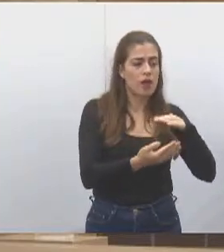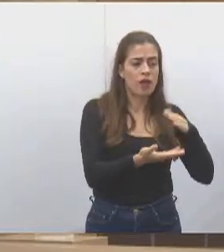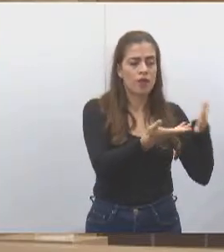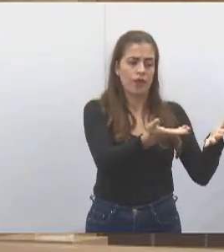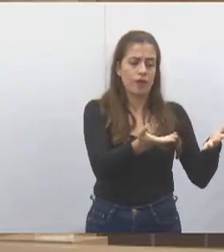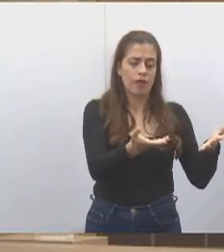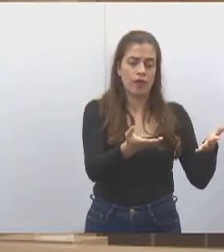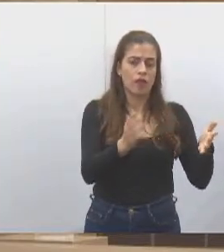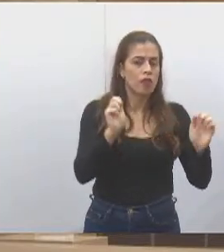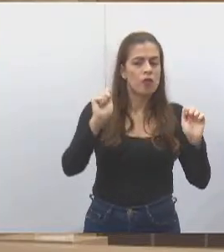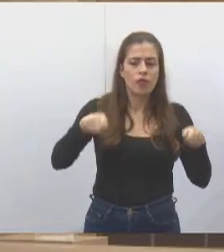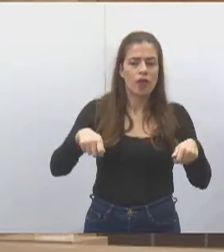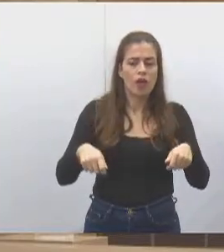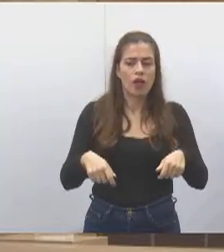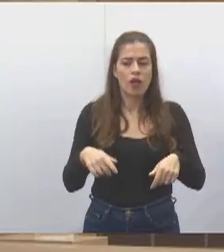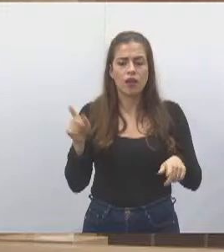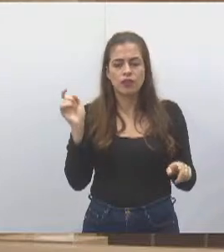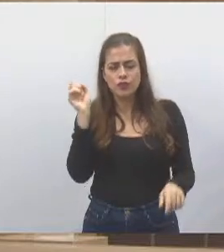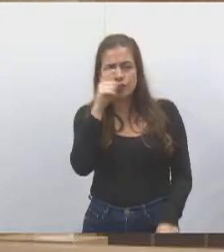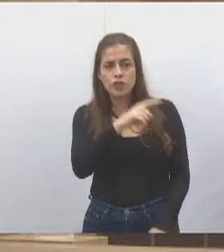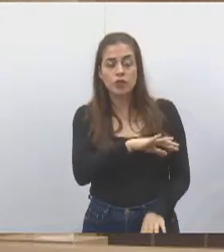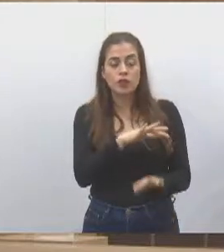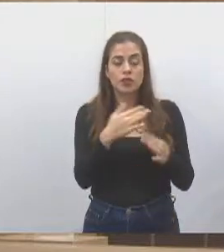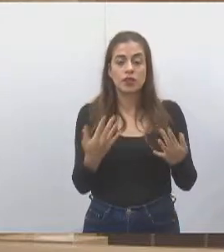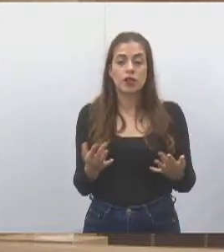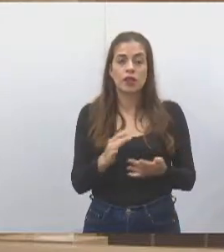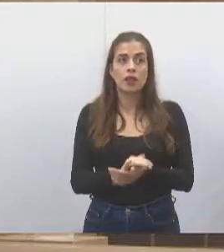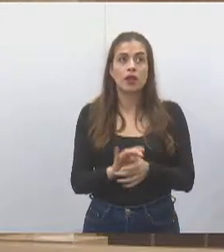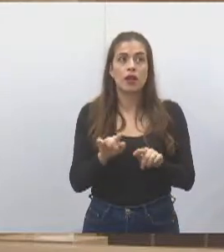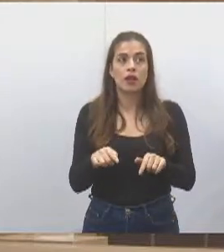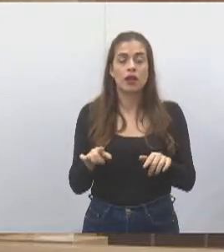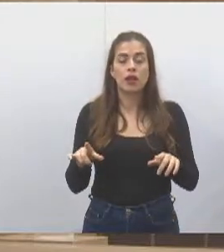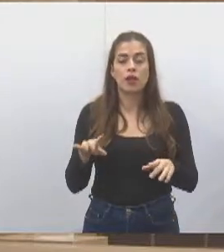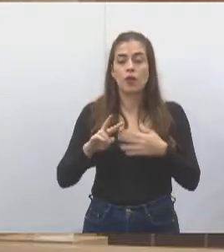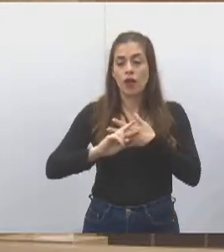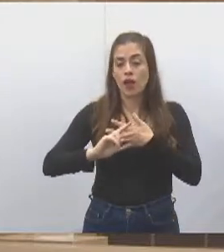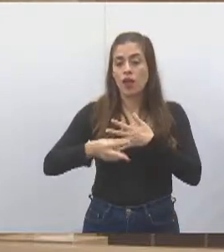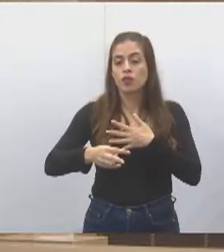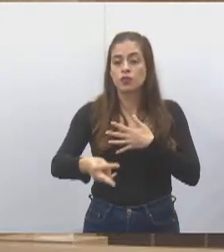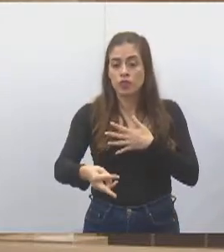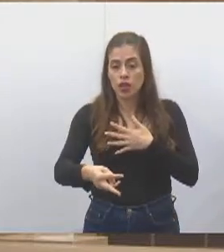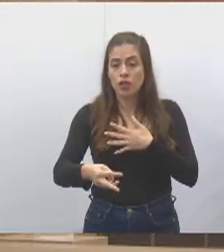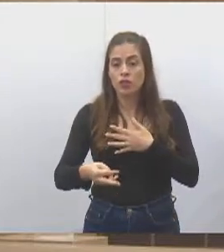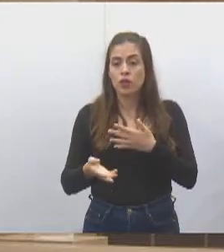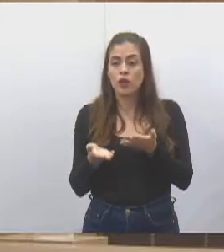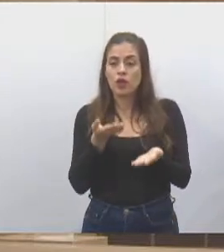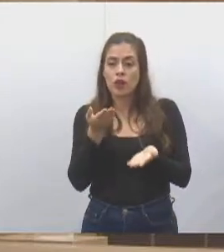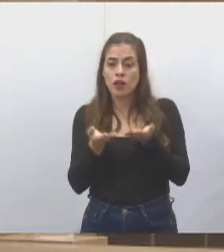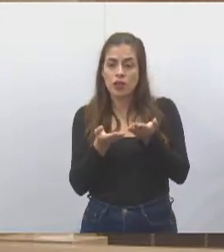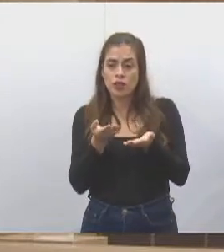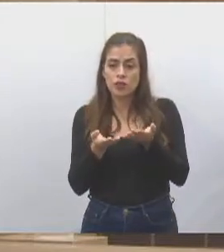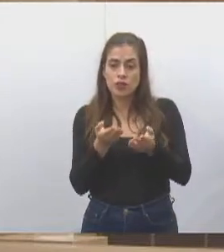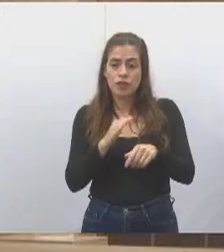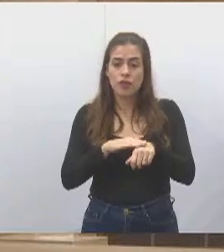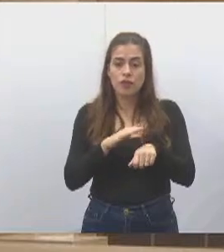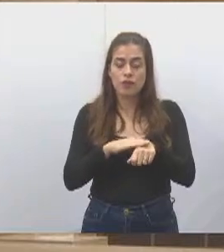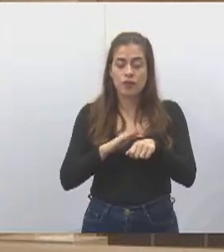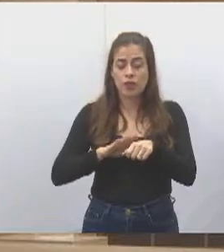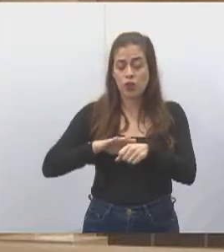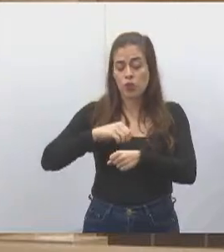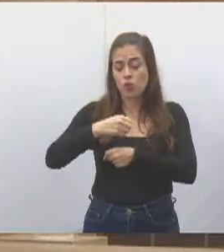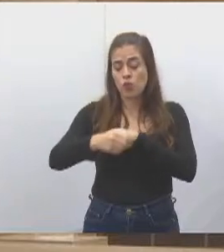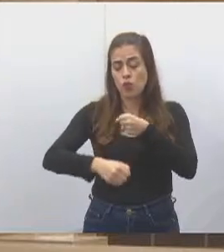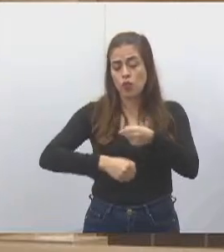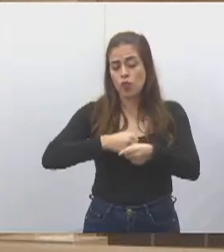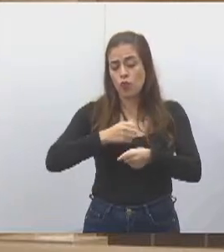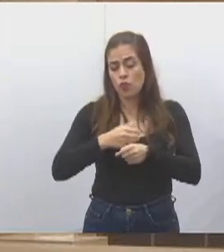É muito complicado se a gente fosse fazer isso. Mas ela é resultado, né, de uma tratativa que é feita durante o ano com